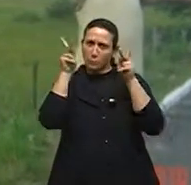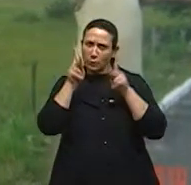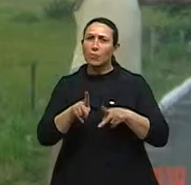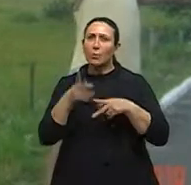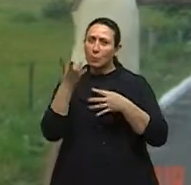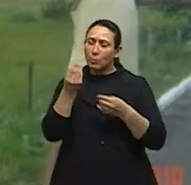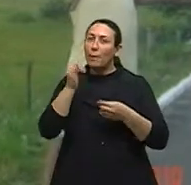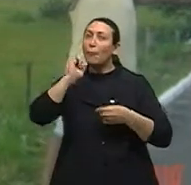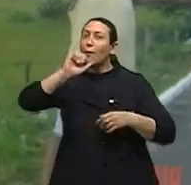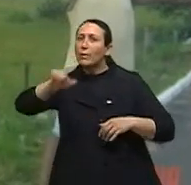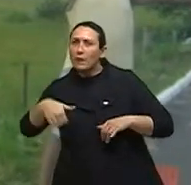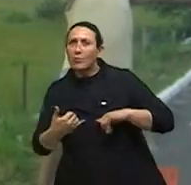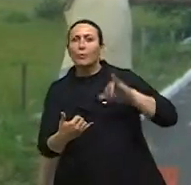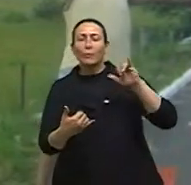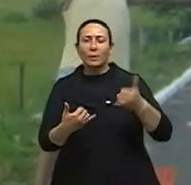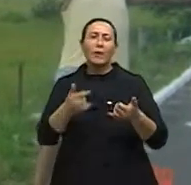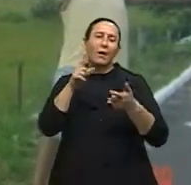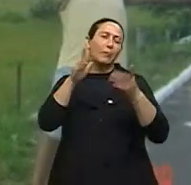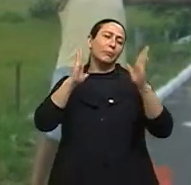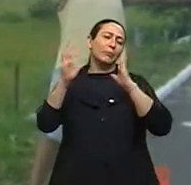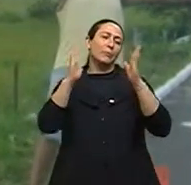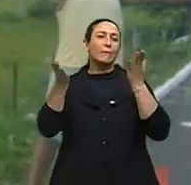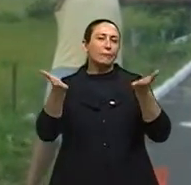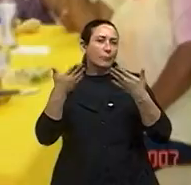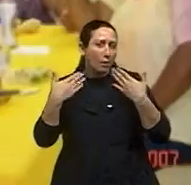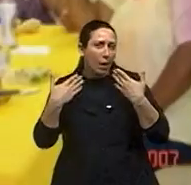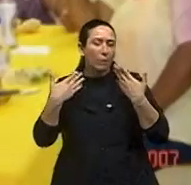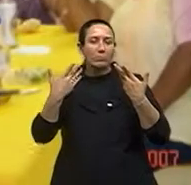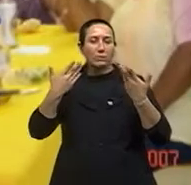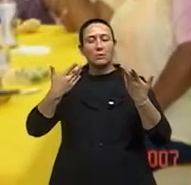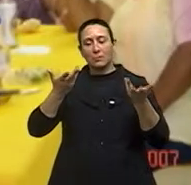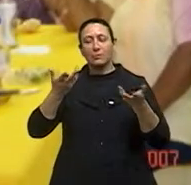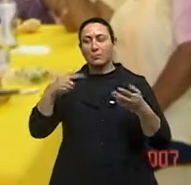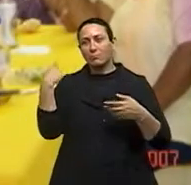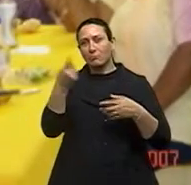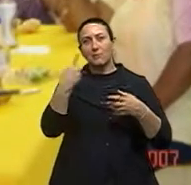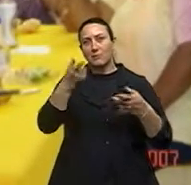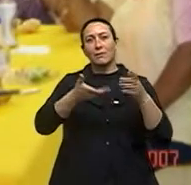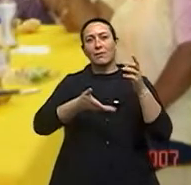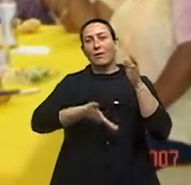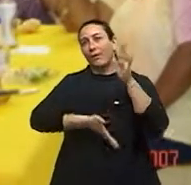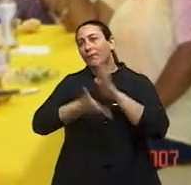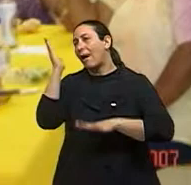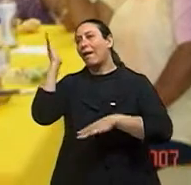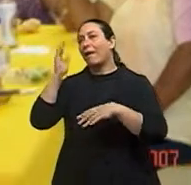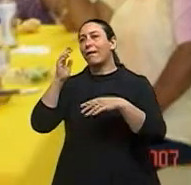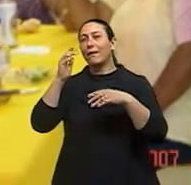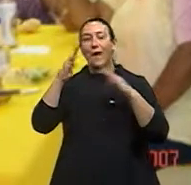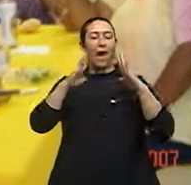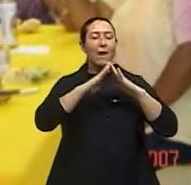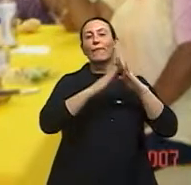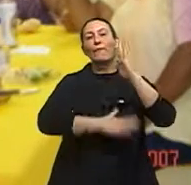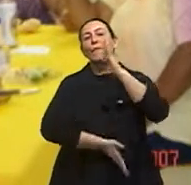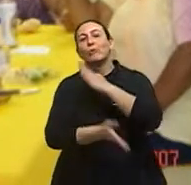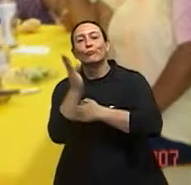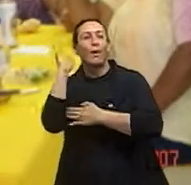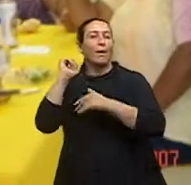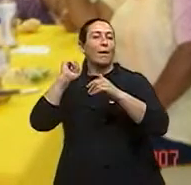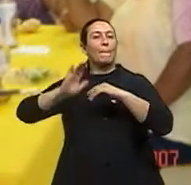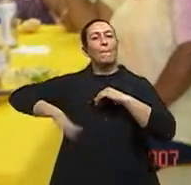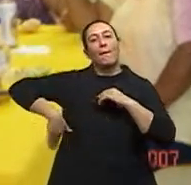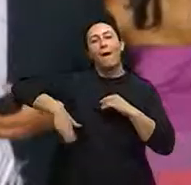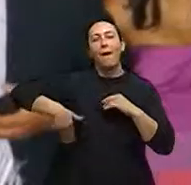aproveitando aquele período normal de verão que geralmente se sai de casa vai para um outro lugar fos pra